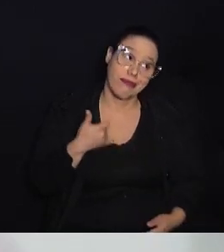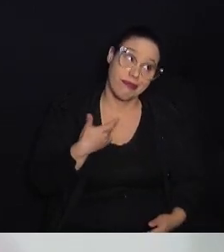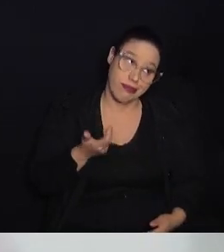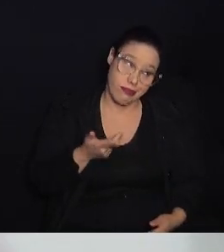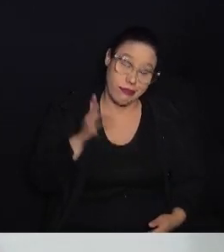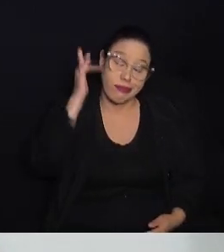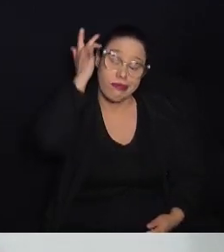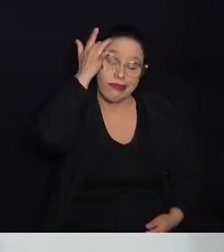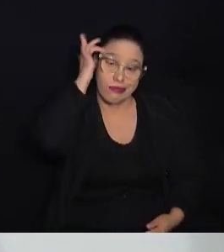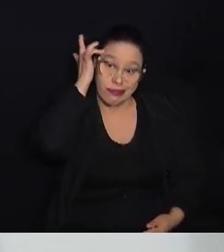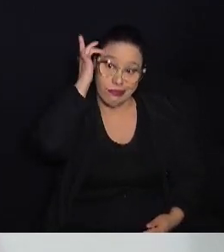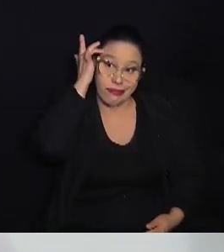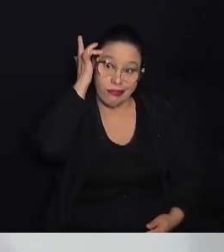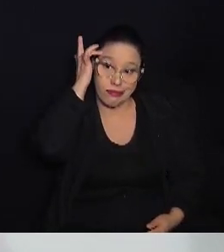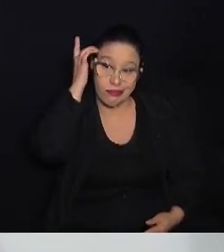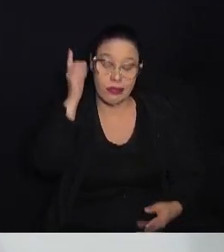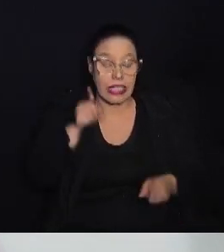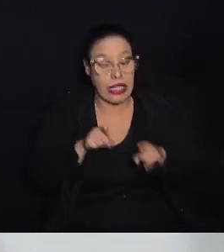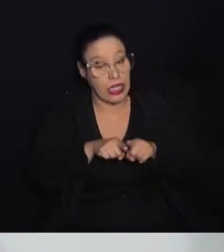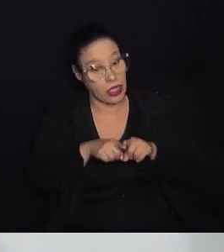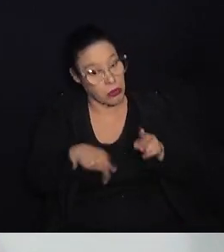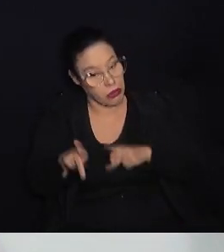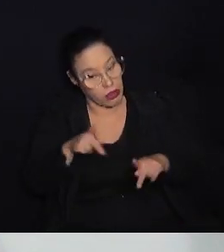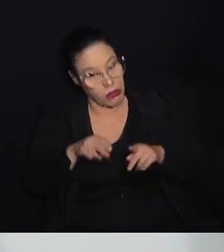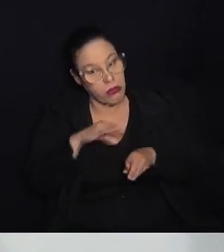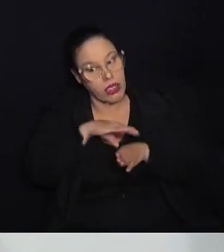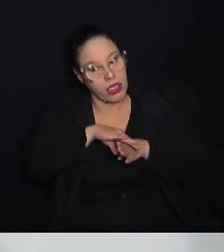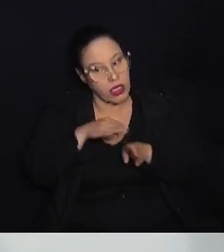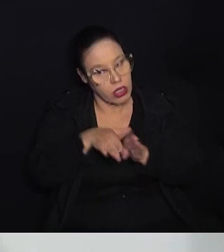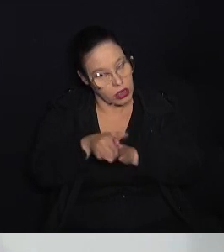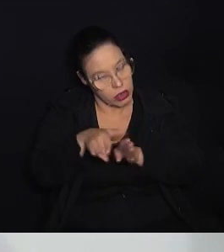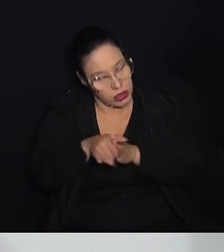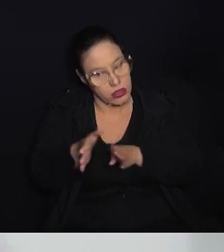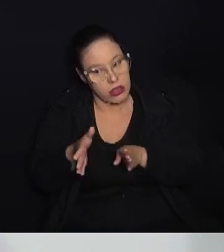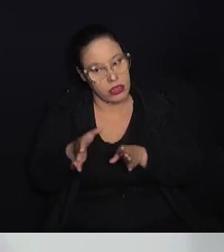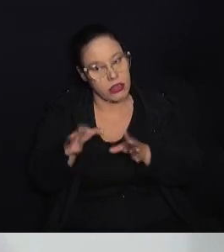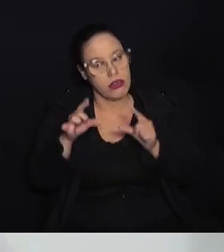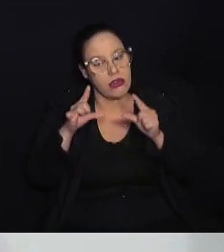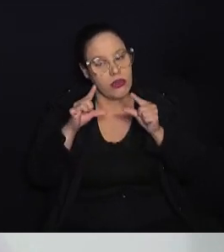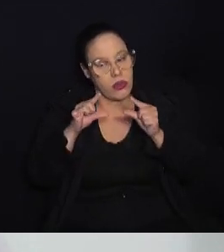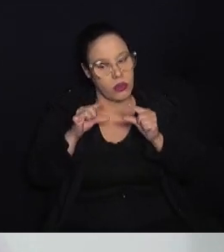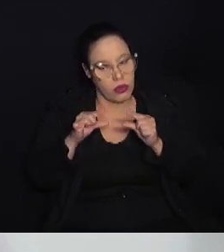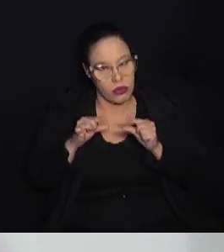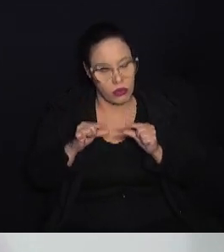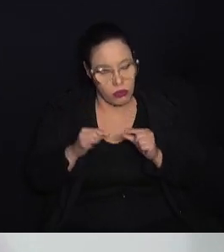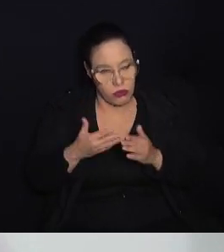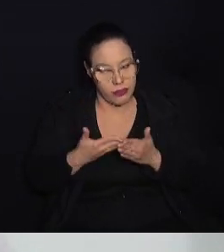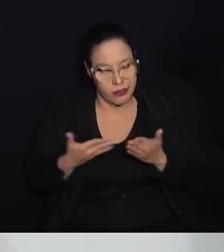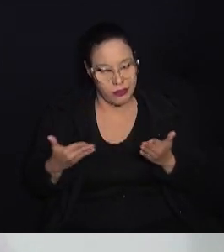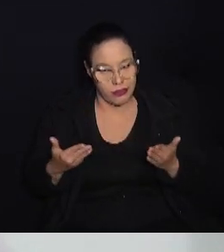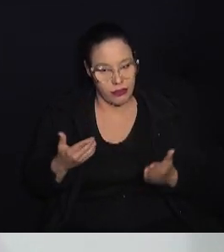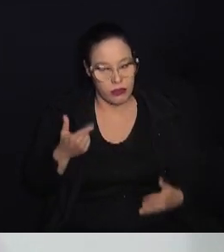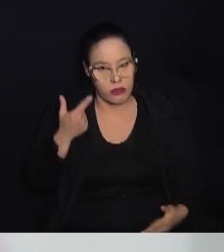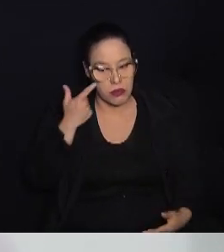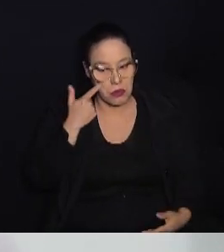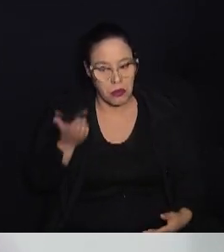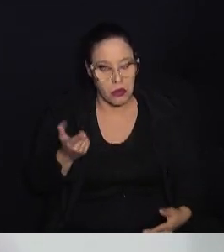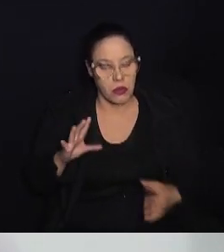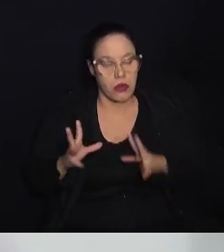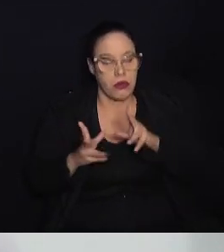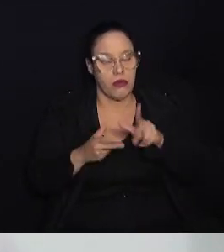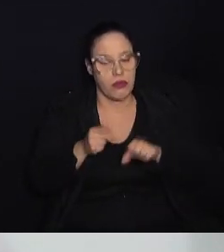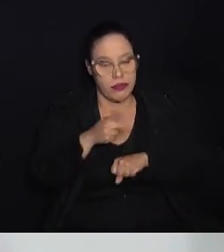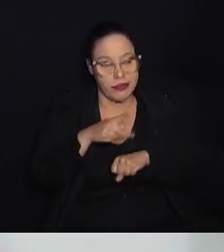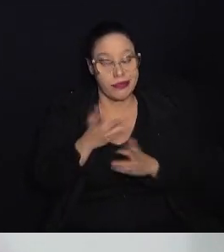Então, a gente achou que na nossa população também era importante recomendar isso, para a gente diminuir o número de casos não diagnosticados